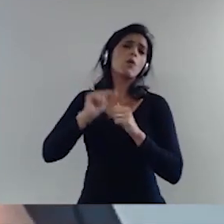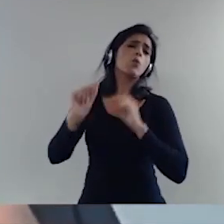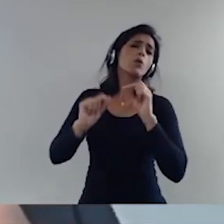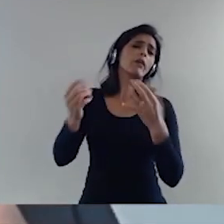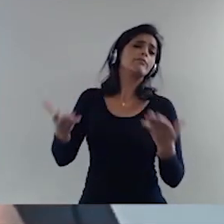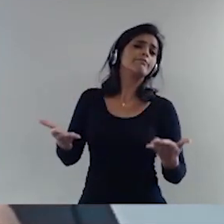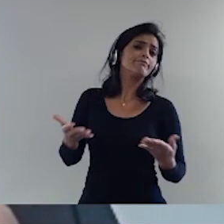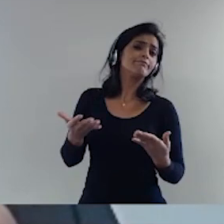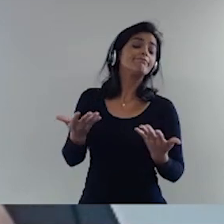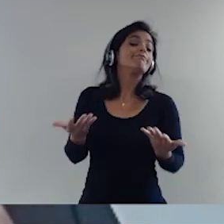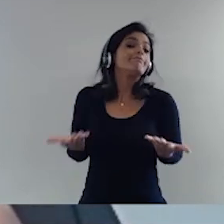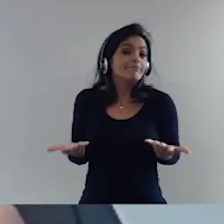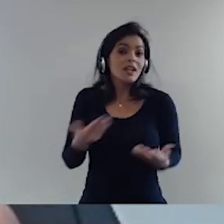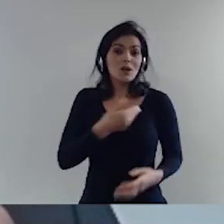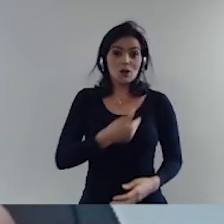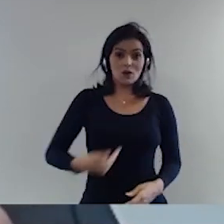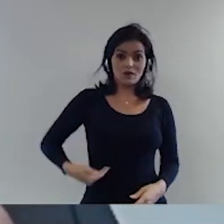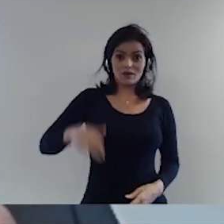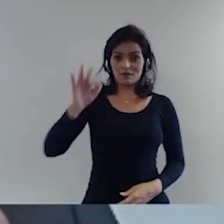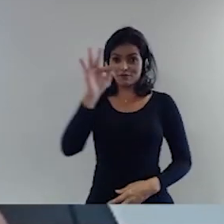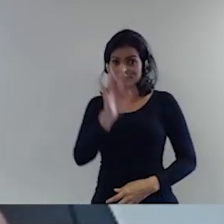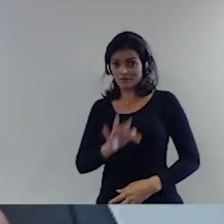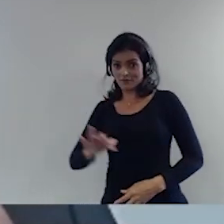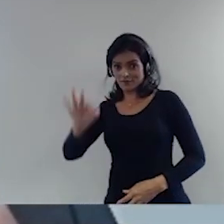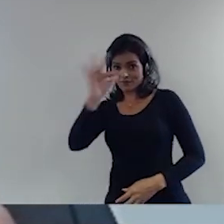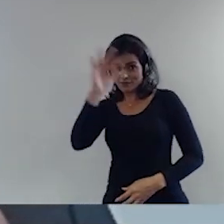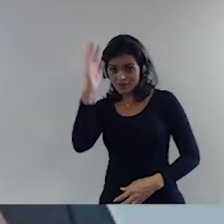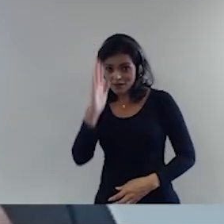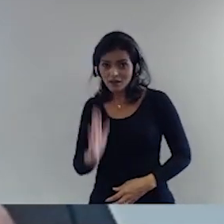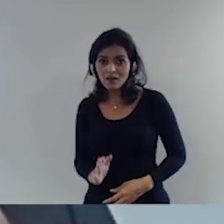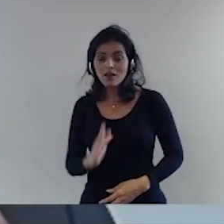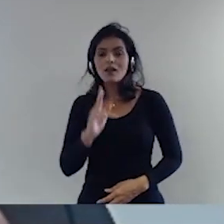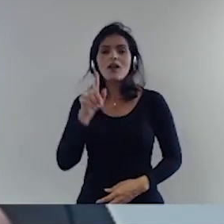O governo federal simplesmente